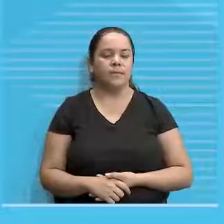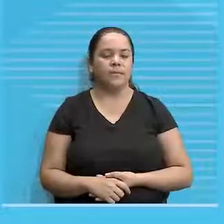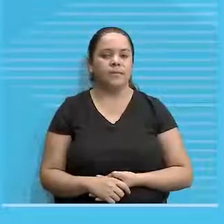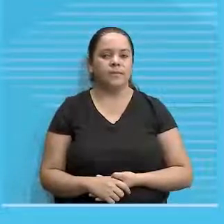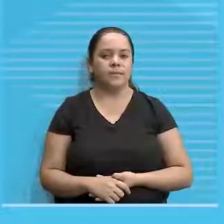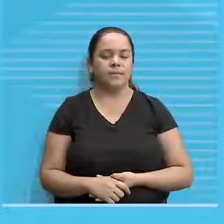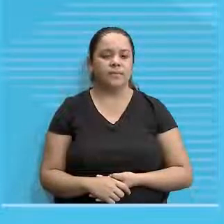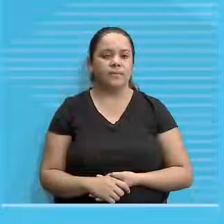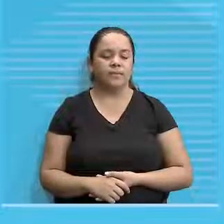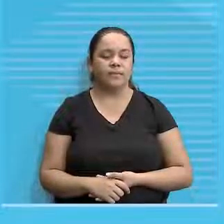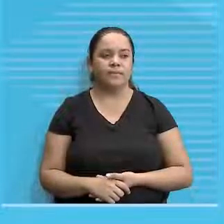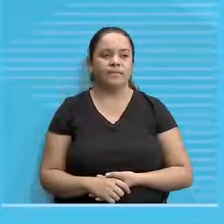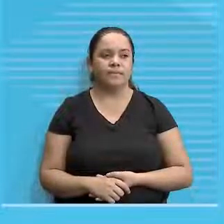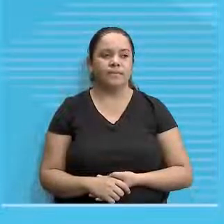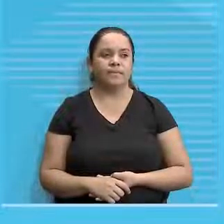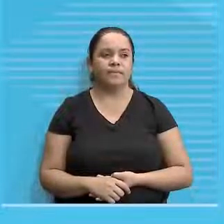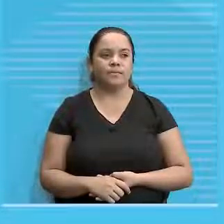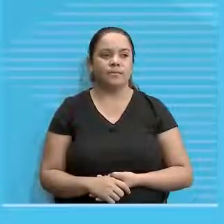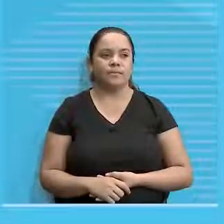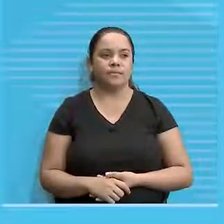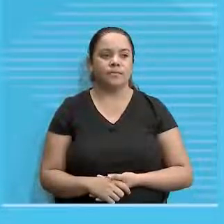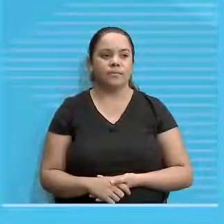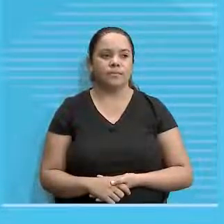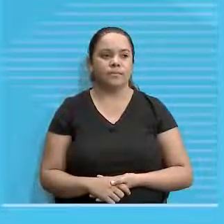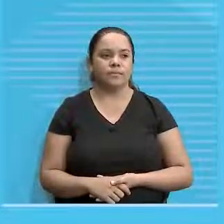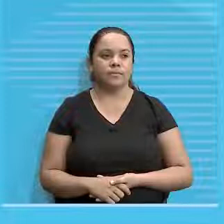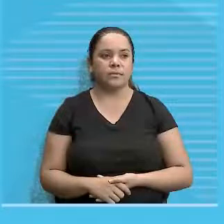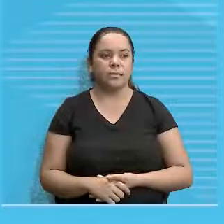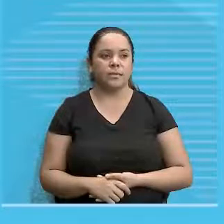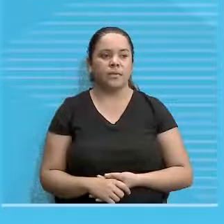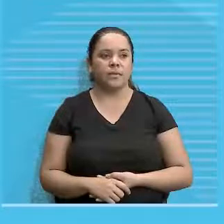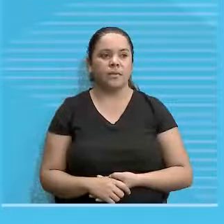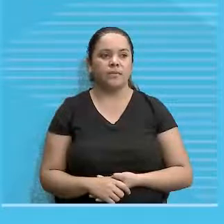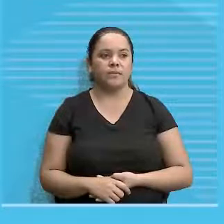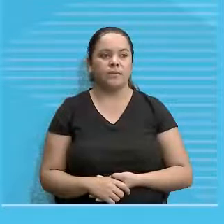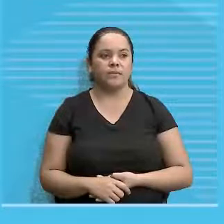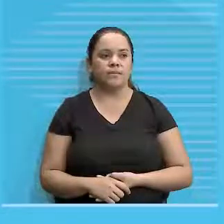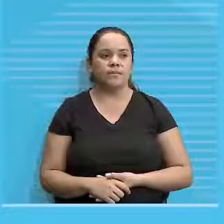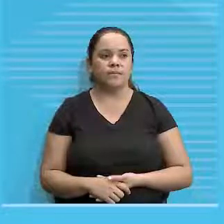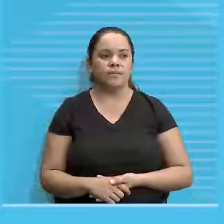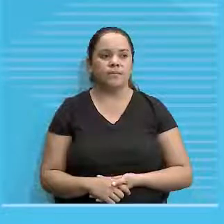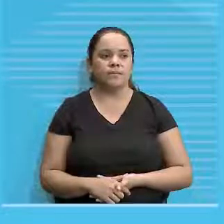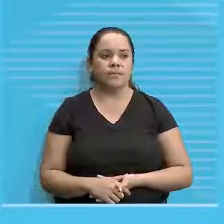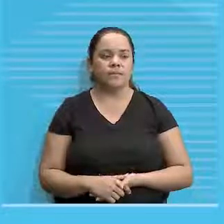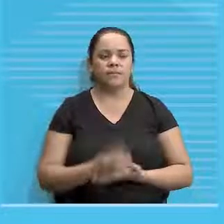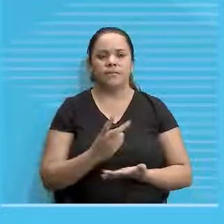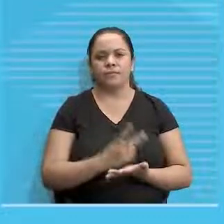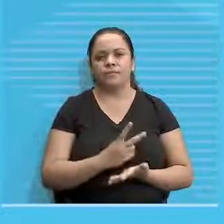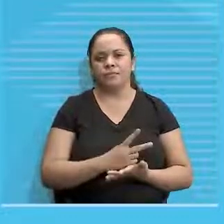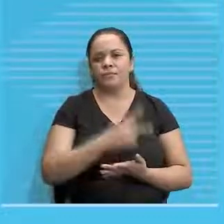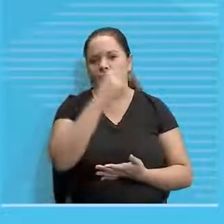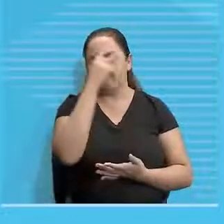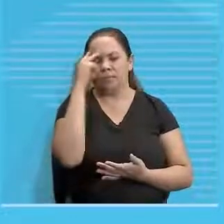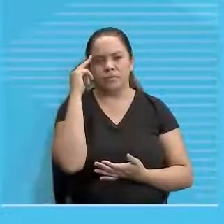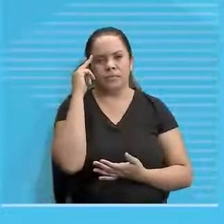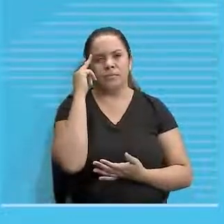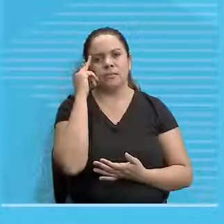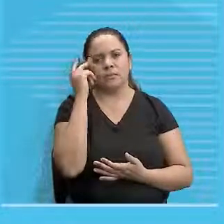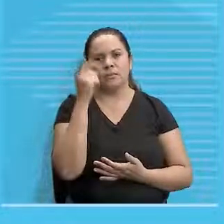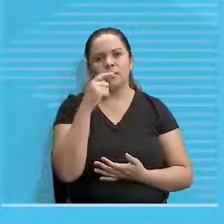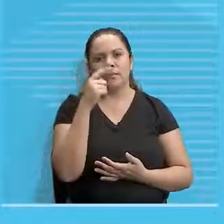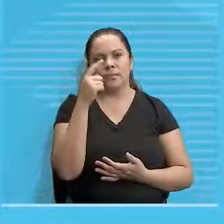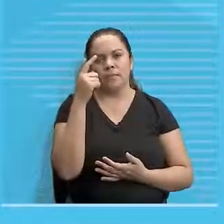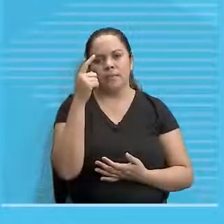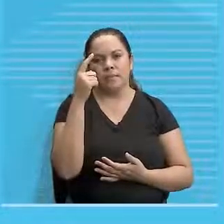é. Tá certo? Então, nem sempre o que as outras pessoas sabem sobre você é o que